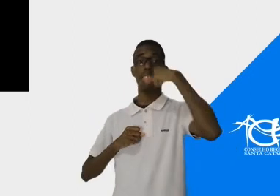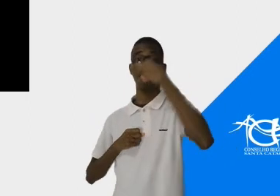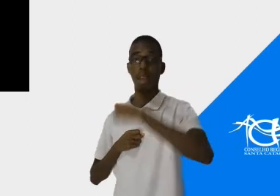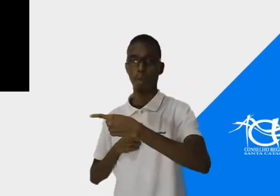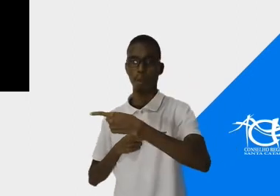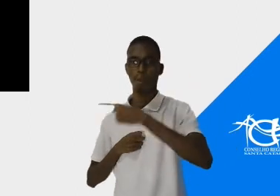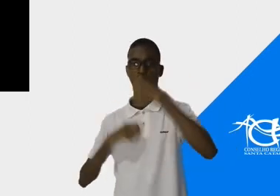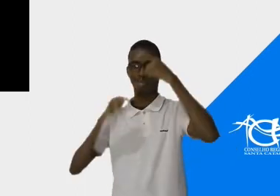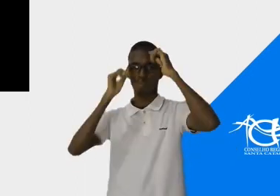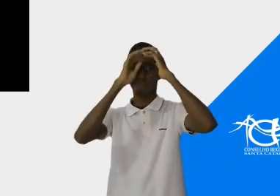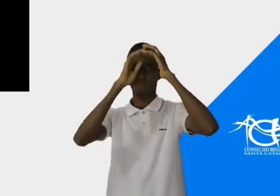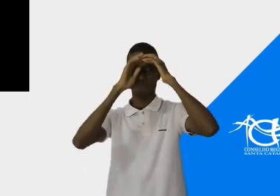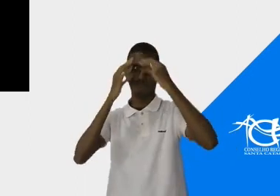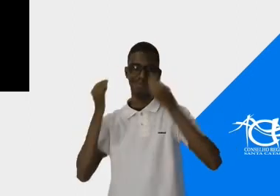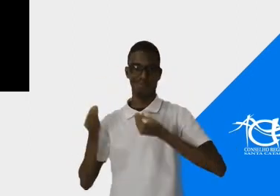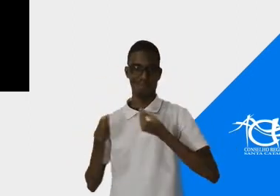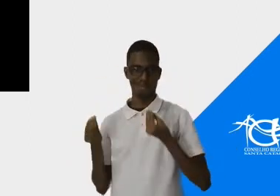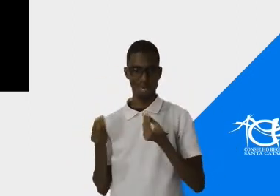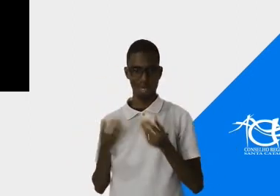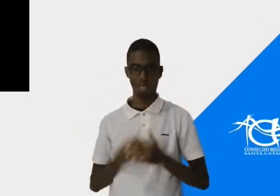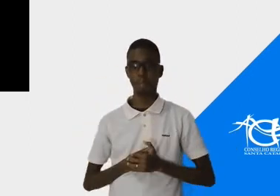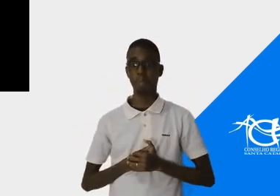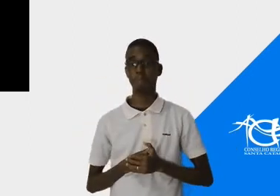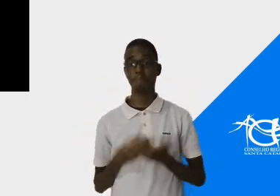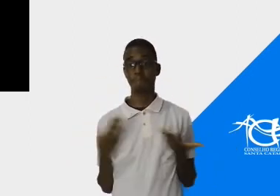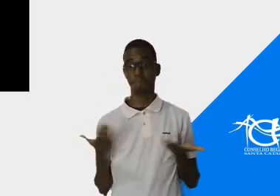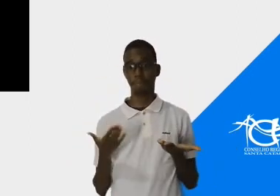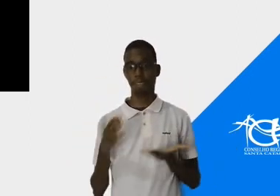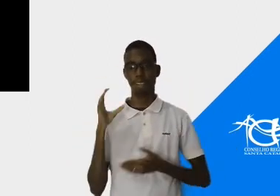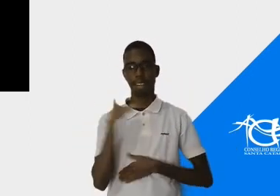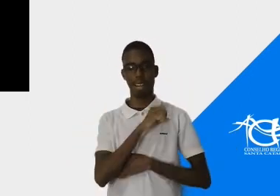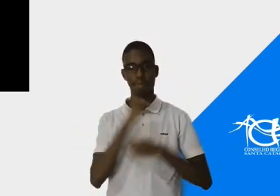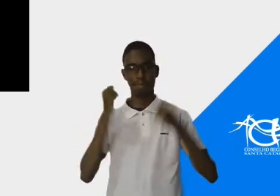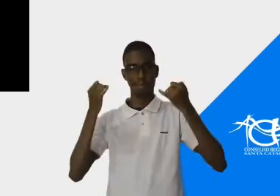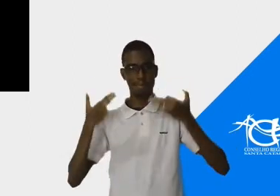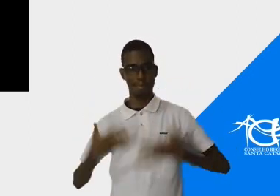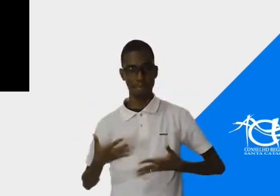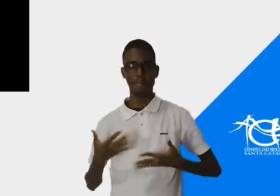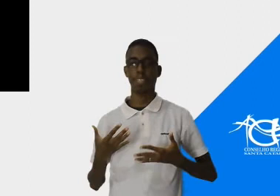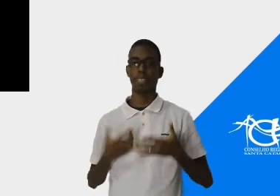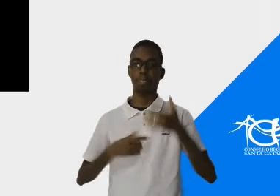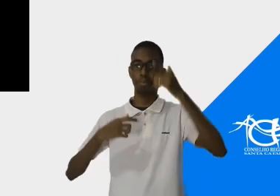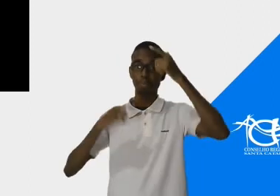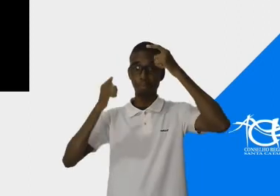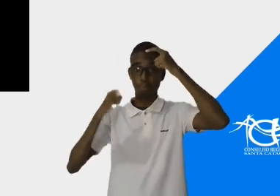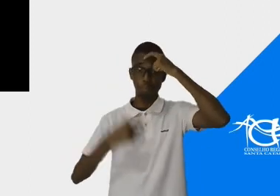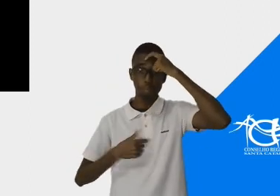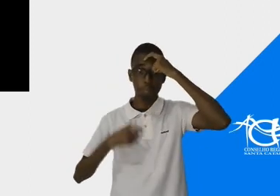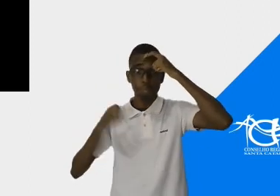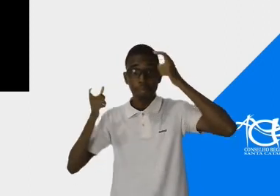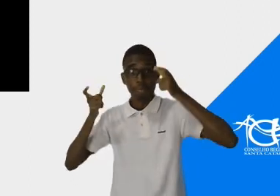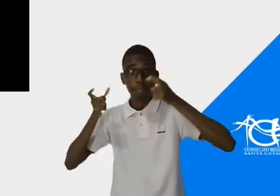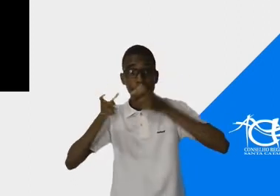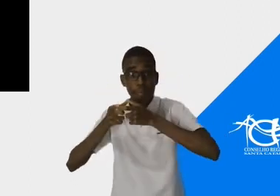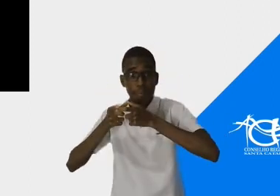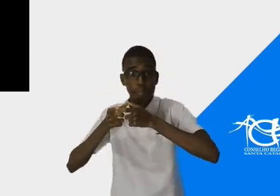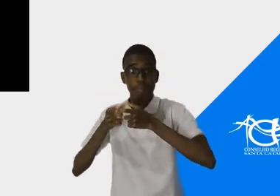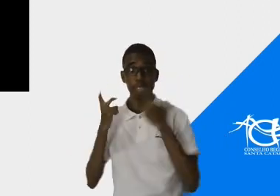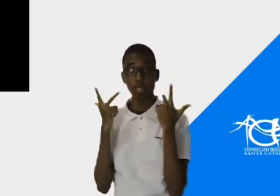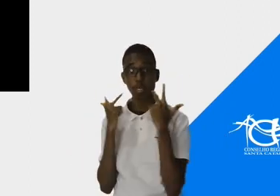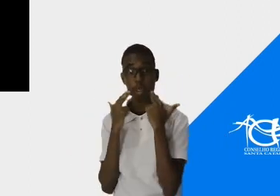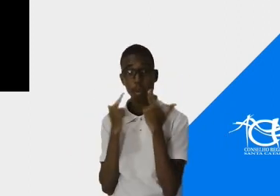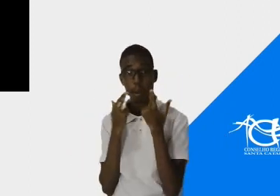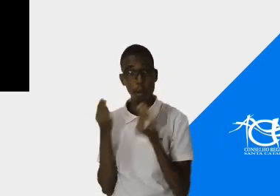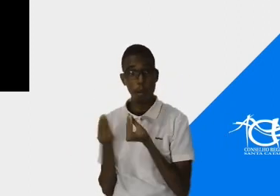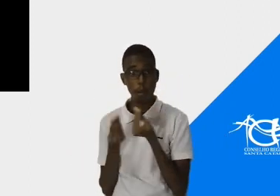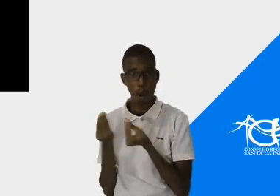Falando rapidamente para vocês sobre a hidrocefalia de pressão normal, ela é uma tríade. Né, quando esse paciente chega